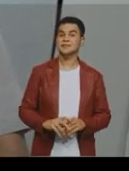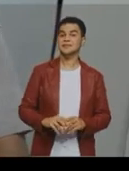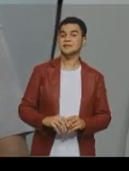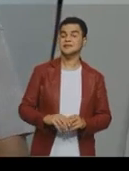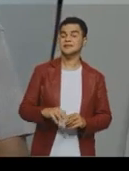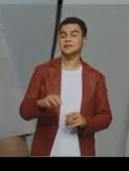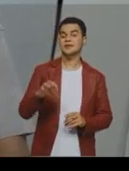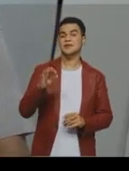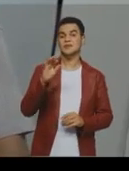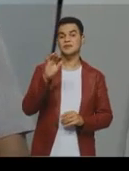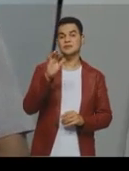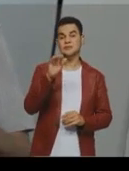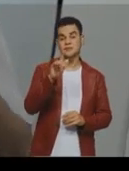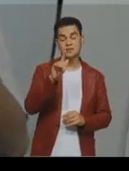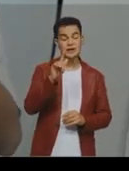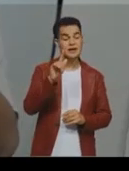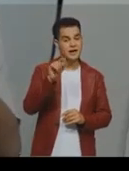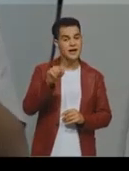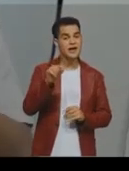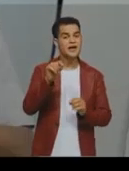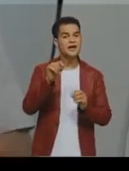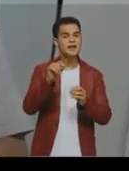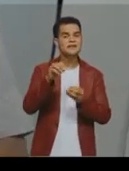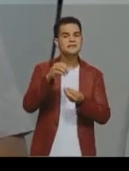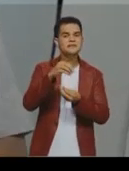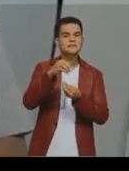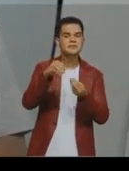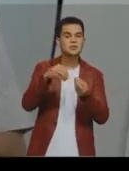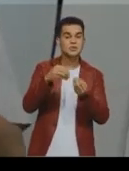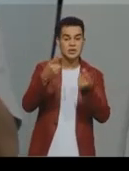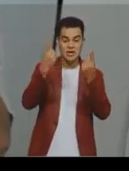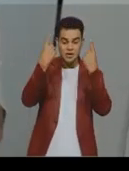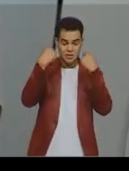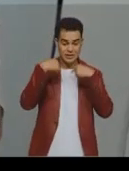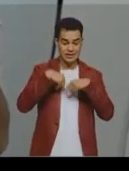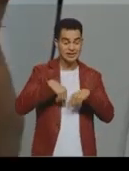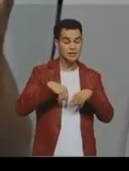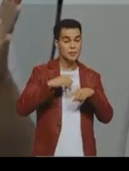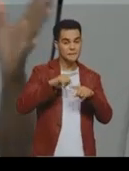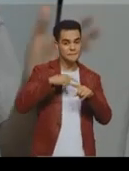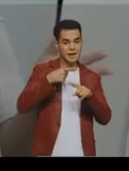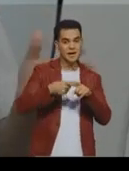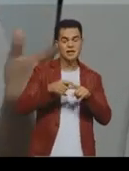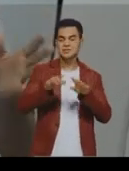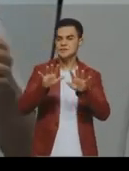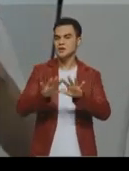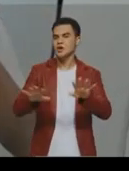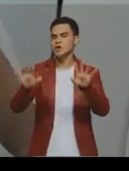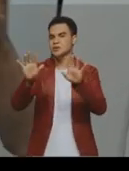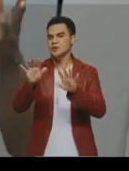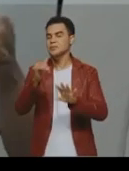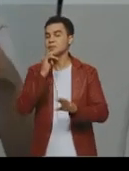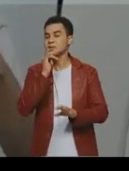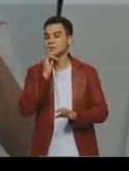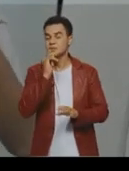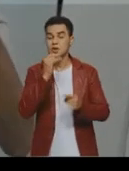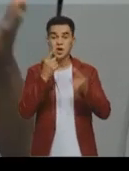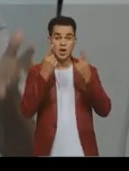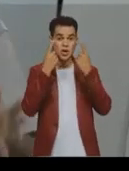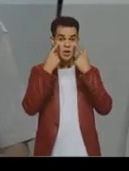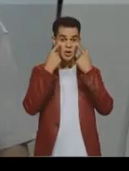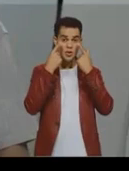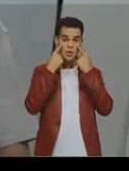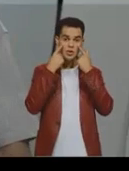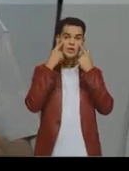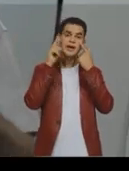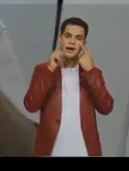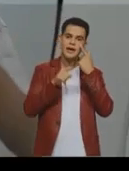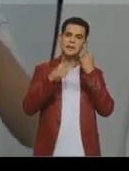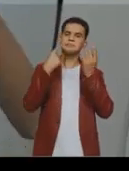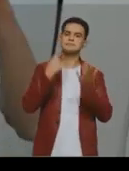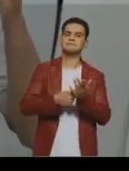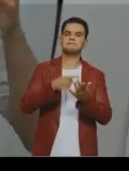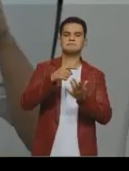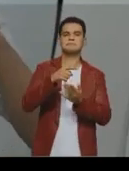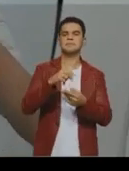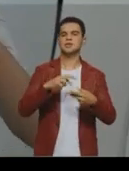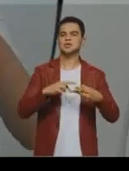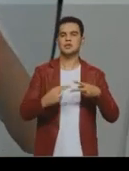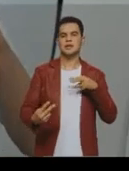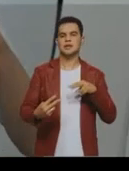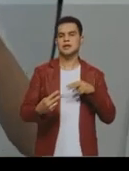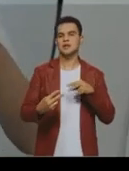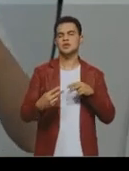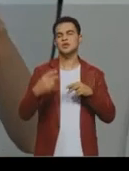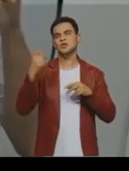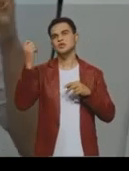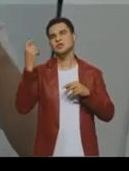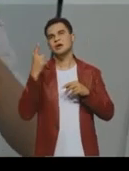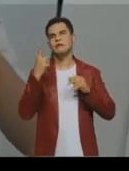o que o ambiente influenciou, aquilo que você está vendo. Agora, cor do olho, por exemplo, não, é basicamente um fator genético, né? Exatamente. Não é porque eu tomei sol